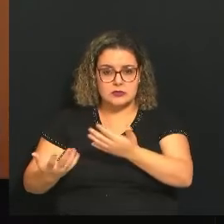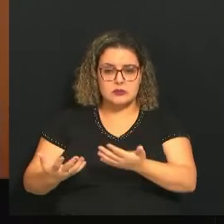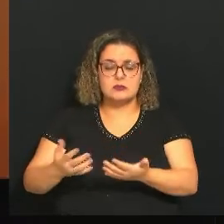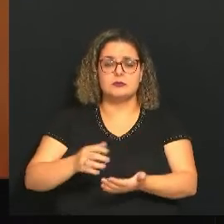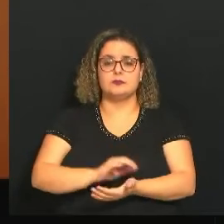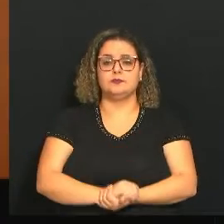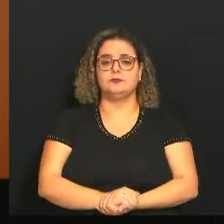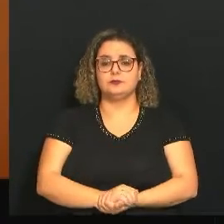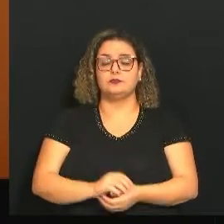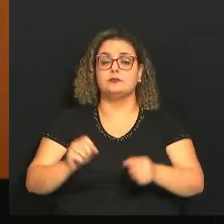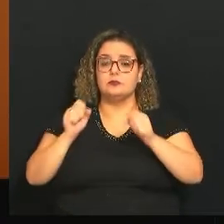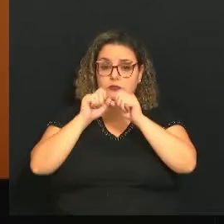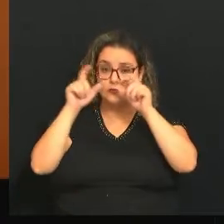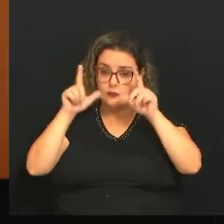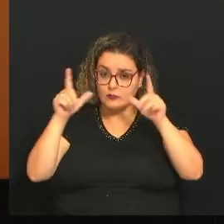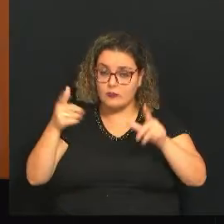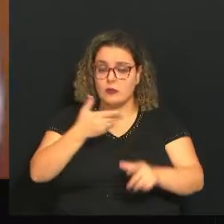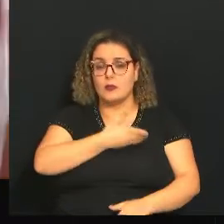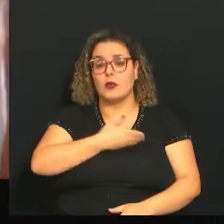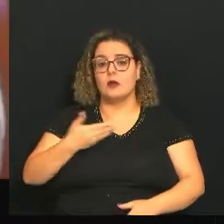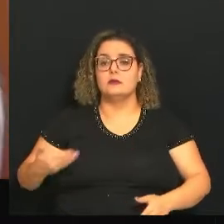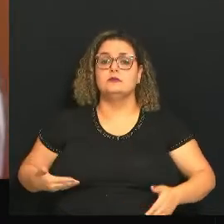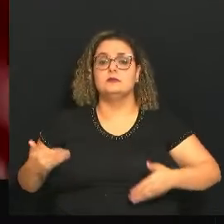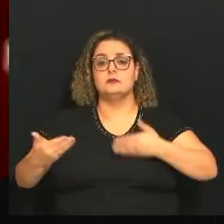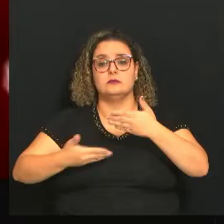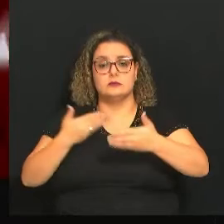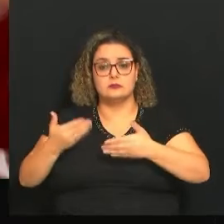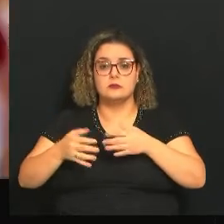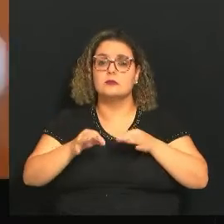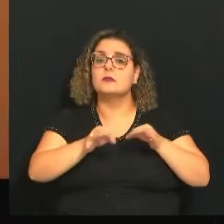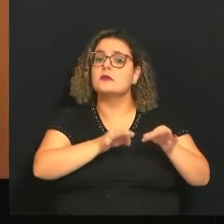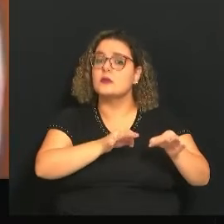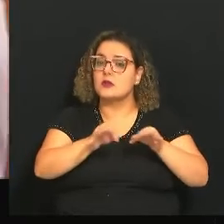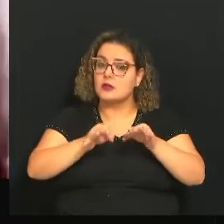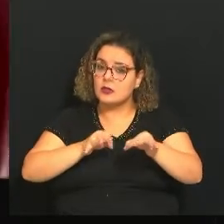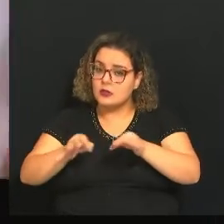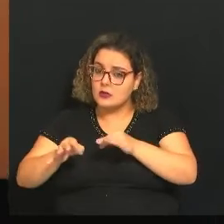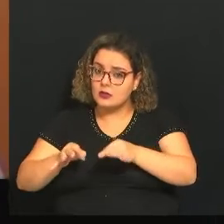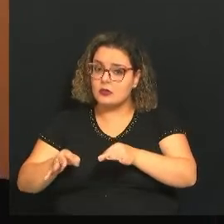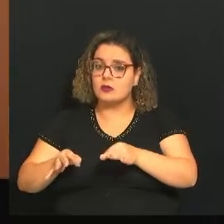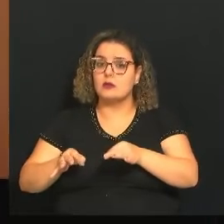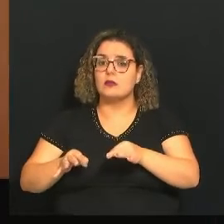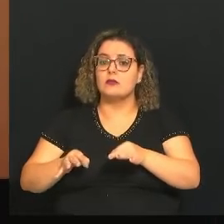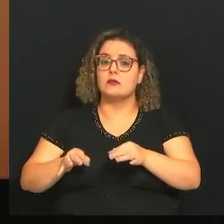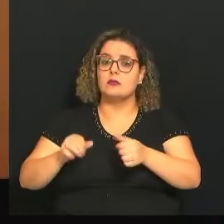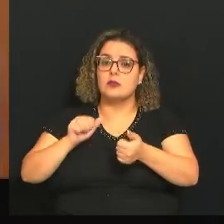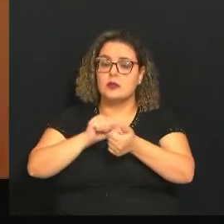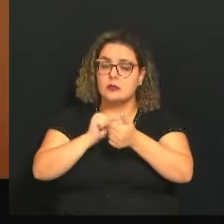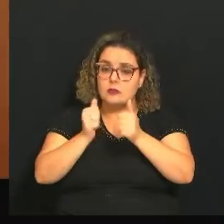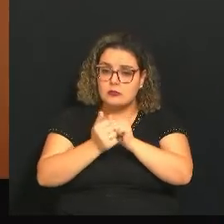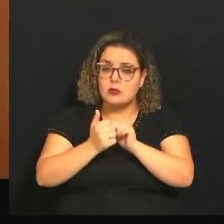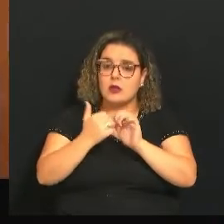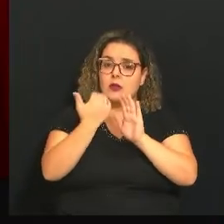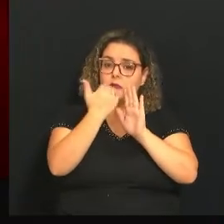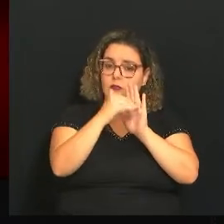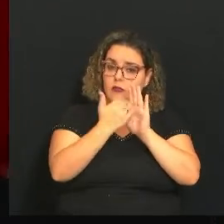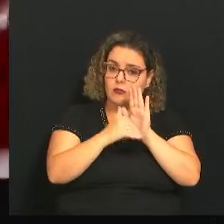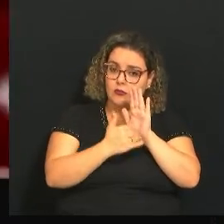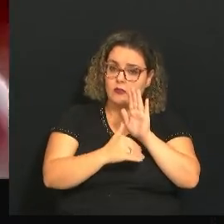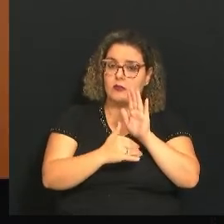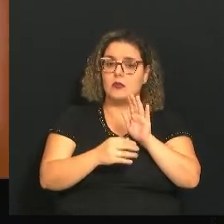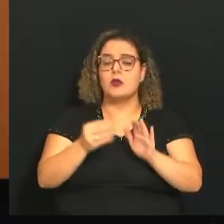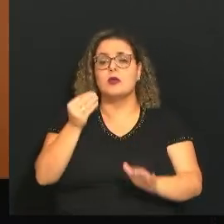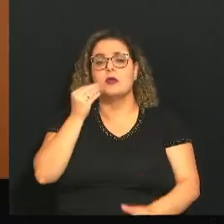um alerta para os servidores públicos que tem que se organizar, montar uma pauta e